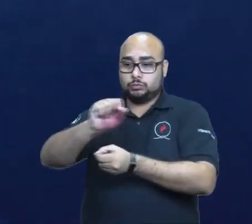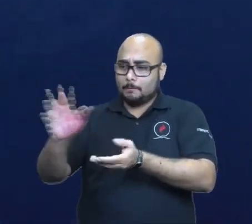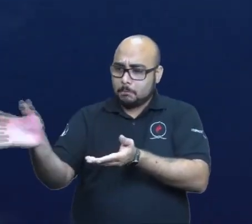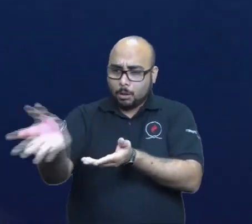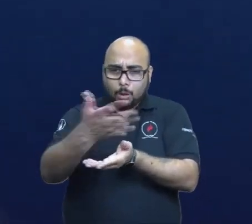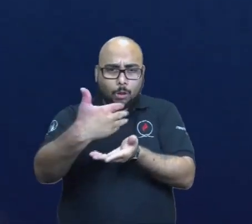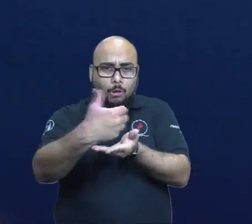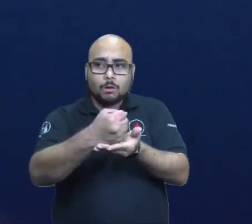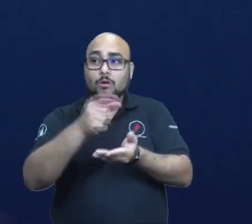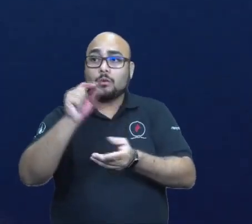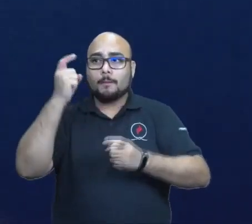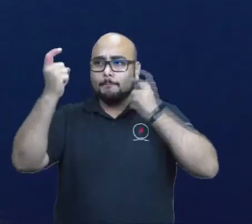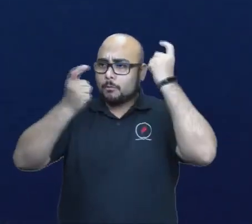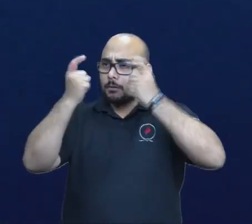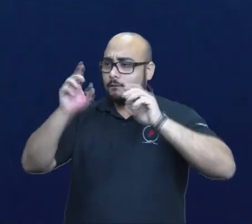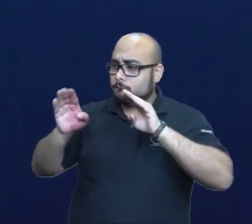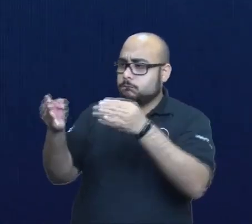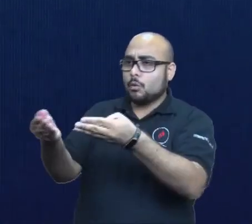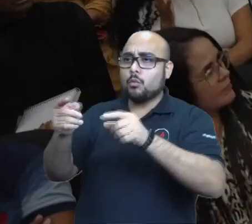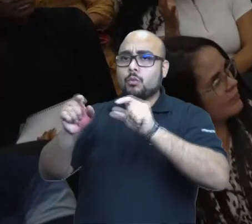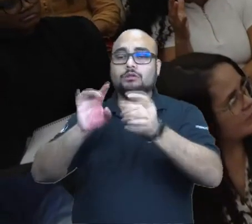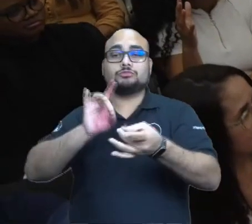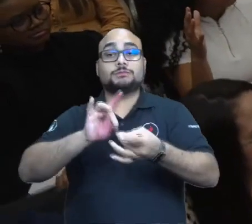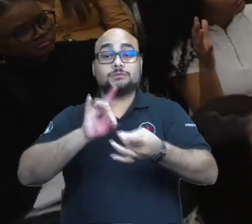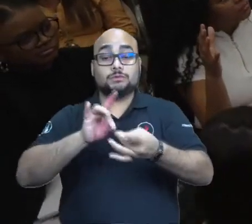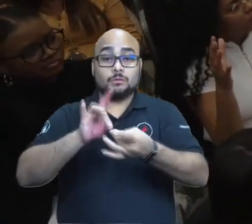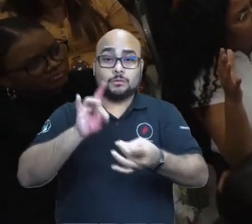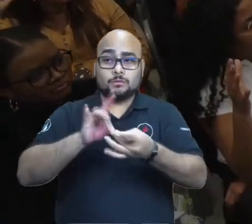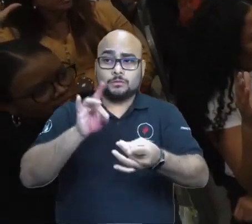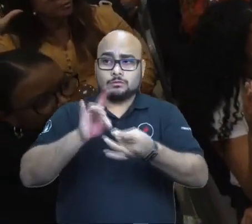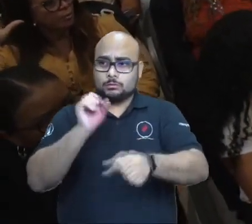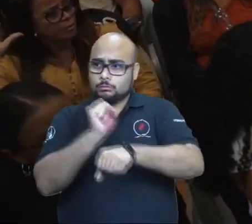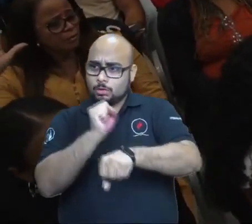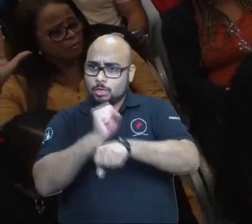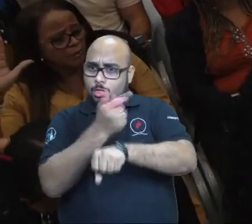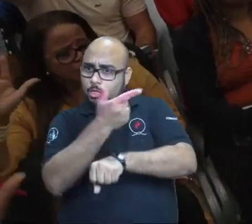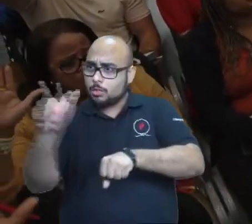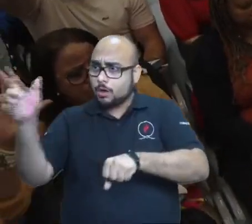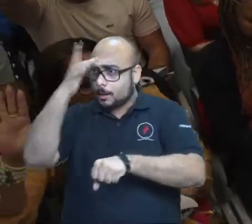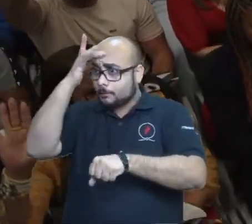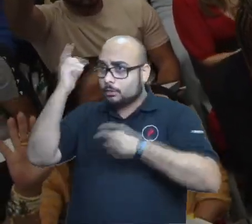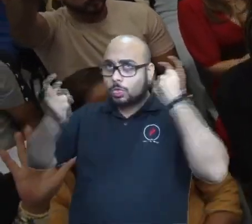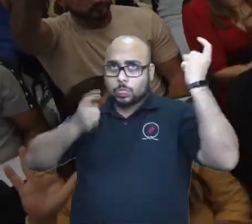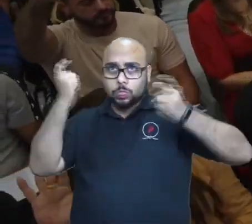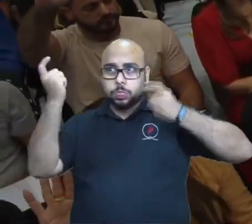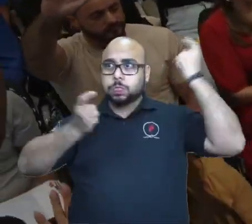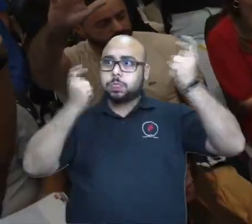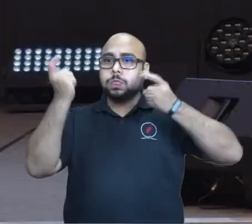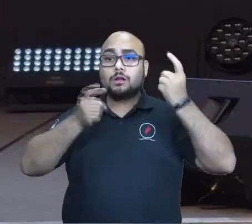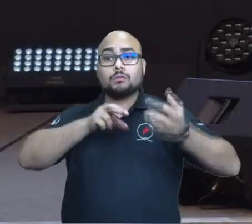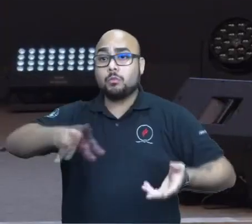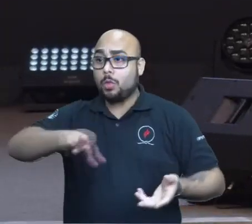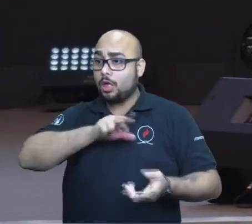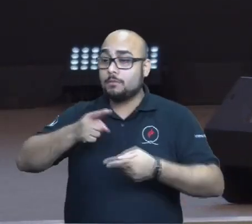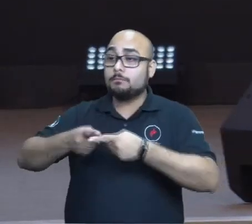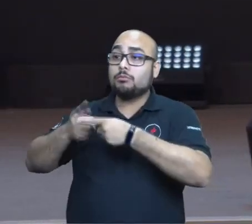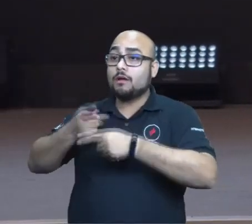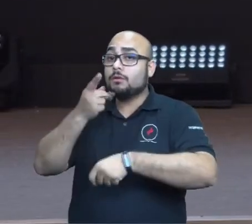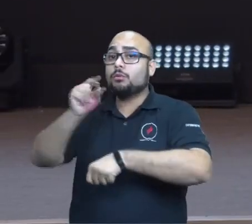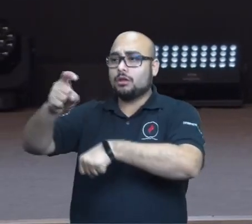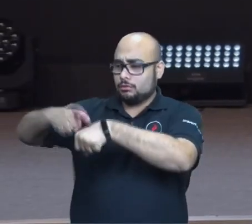se preocupe com que ninguém está se preocupando Não espere que sejam muitos porque Muitos são na hora das contas mas